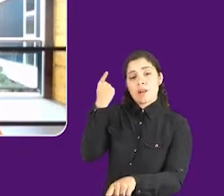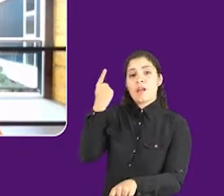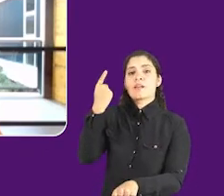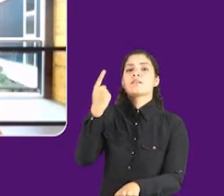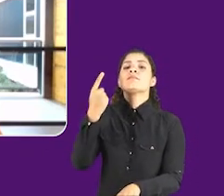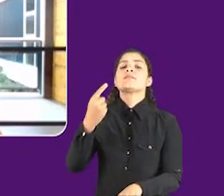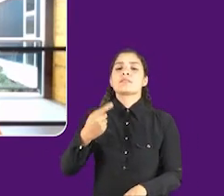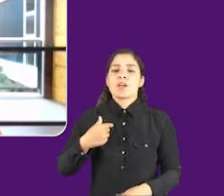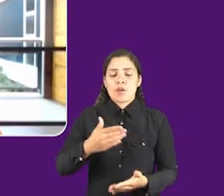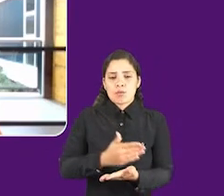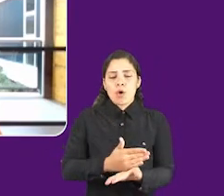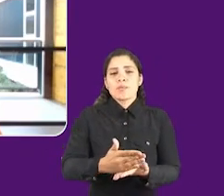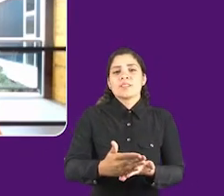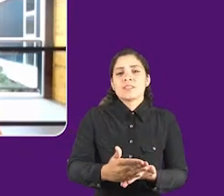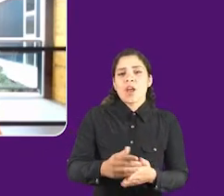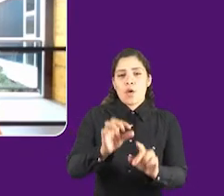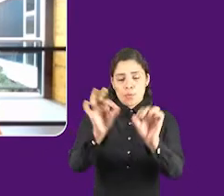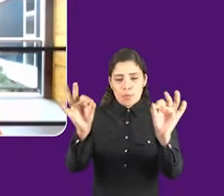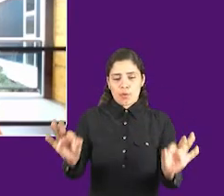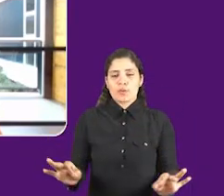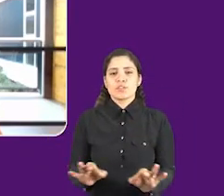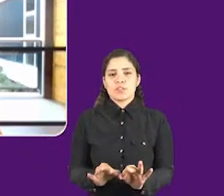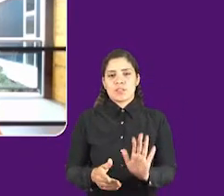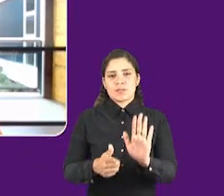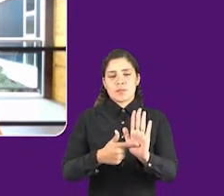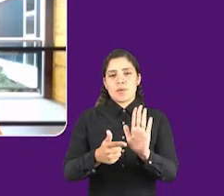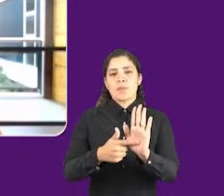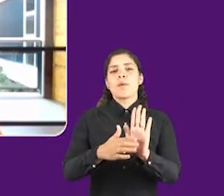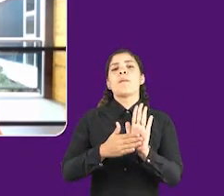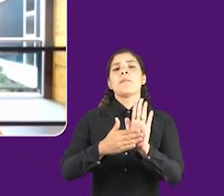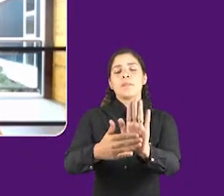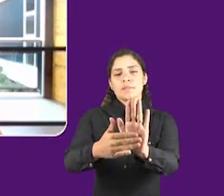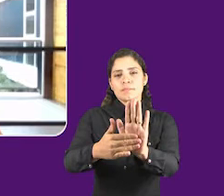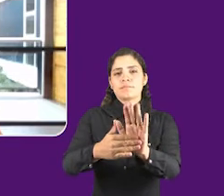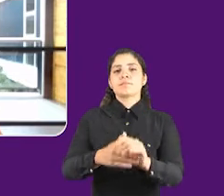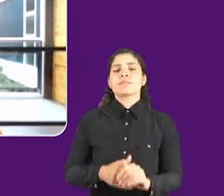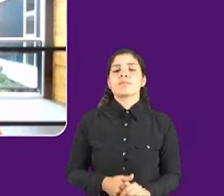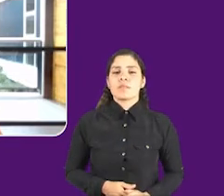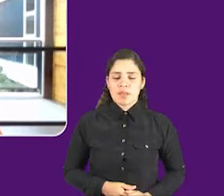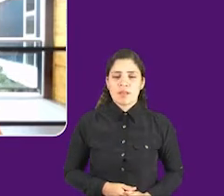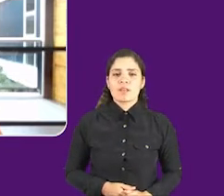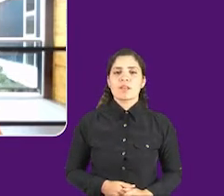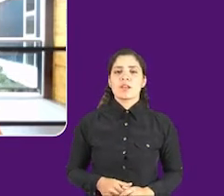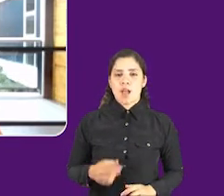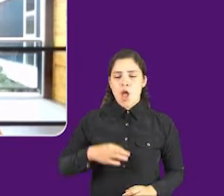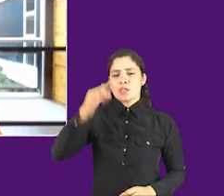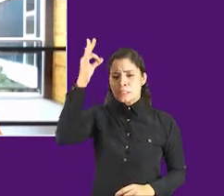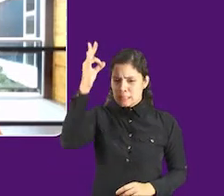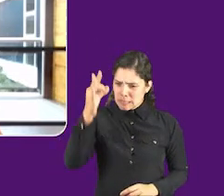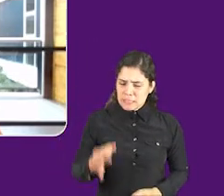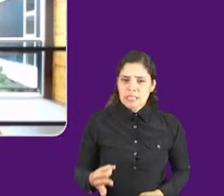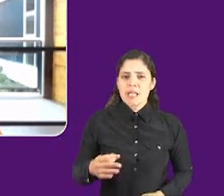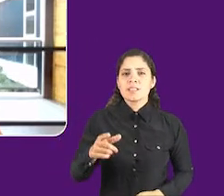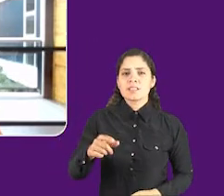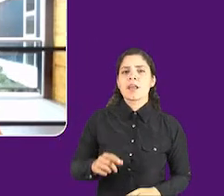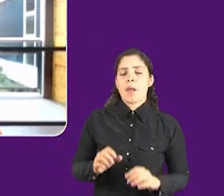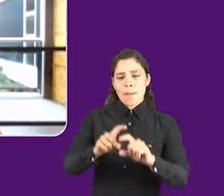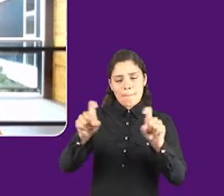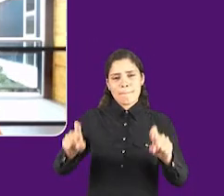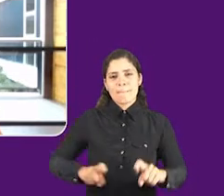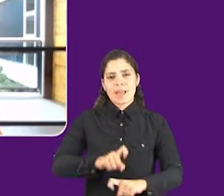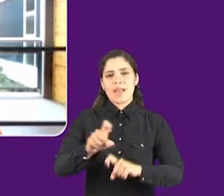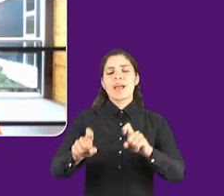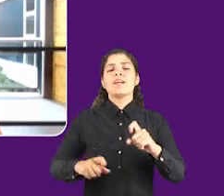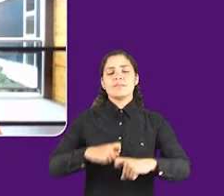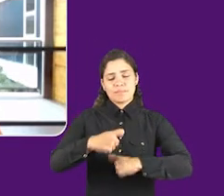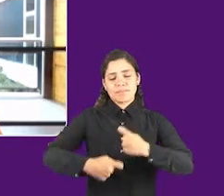vida aqui que deu o parcelamento certo temos que continuar nessa direção tenho certeza que convidativamente o mercado do aço vai ter ao